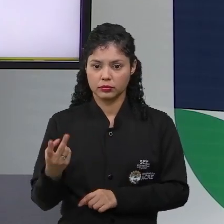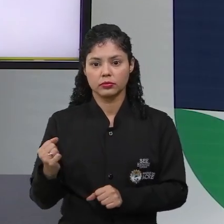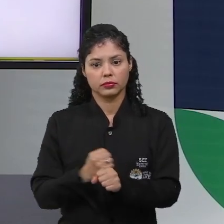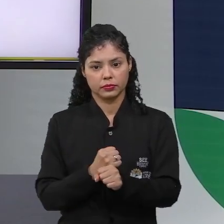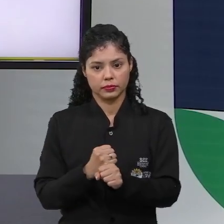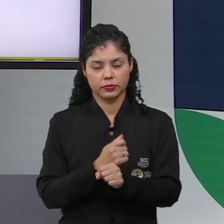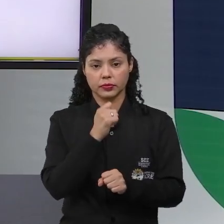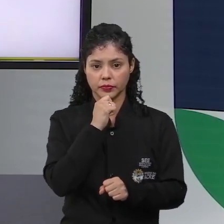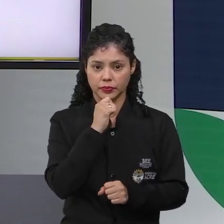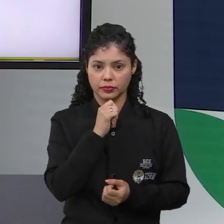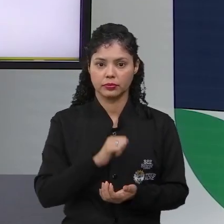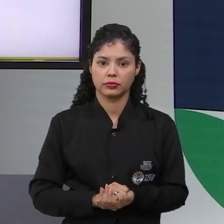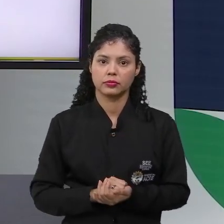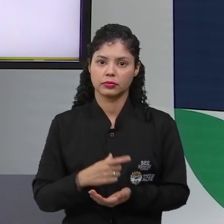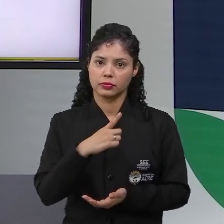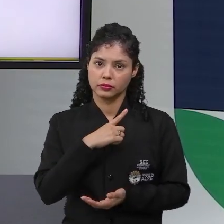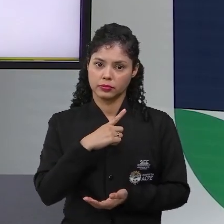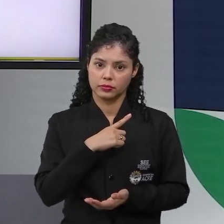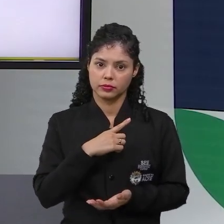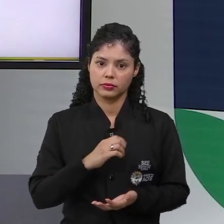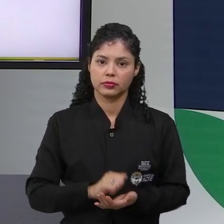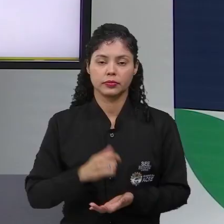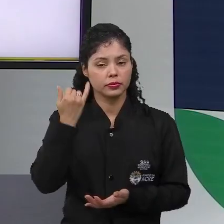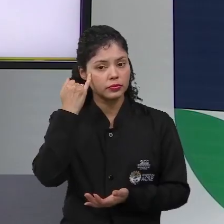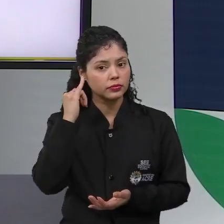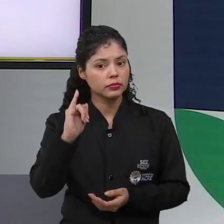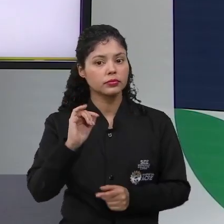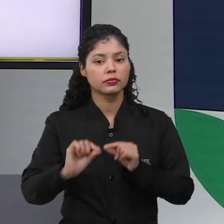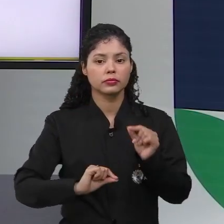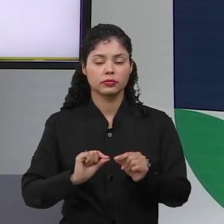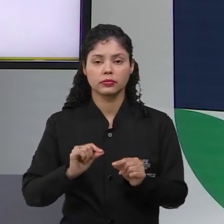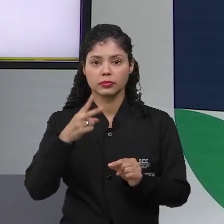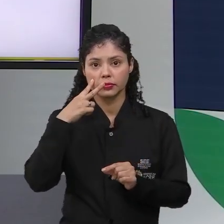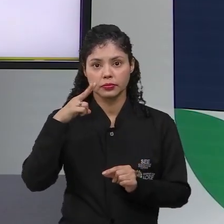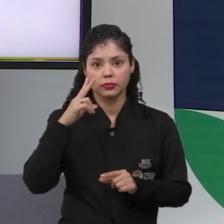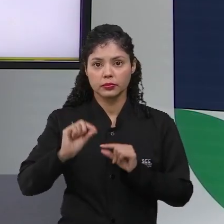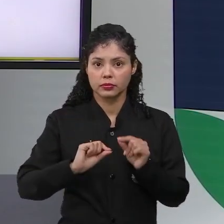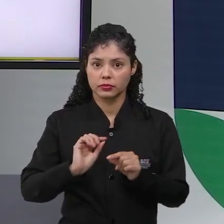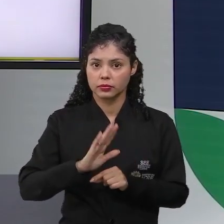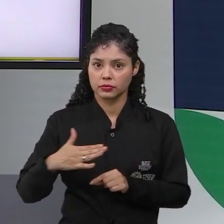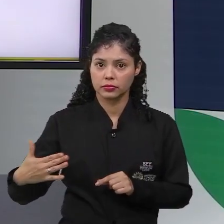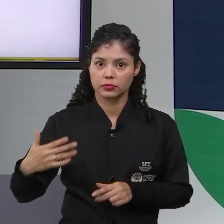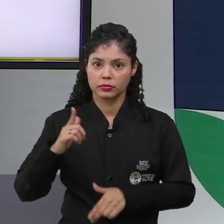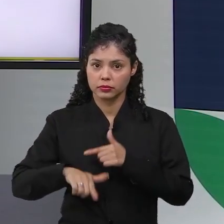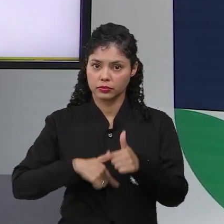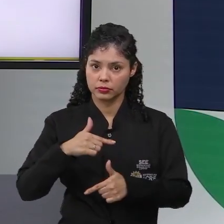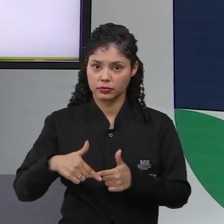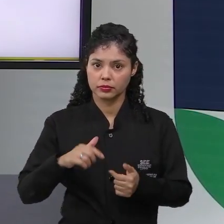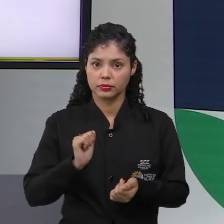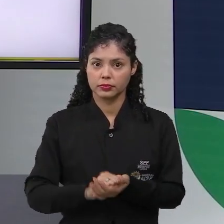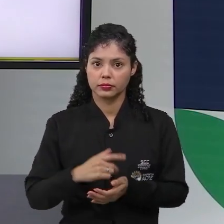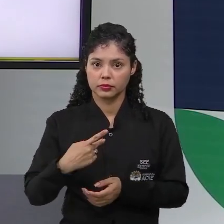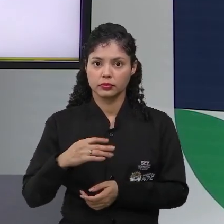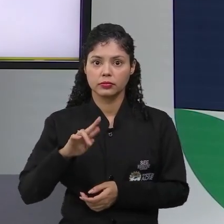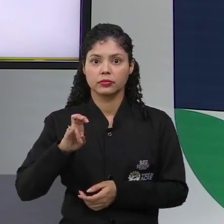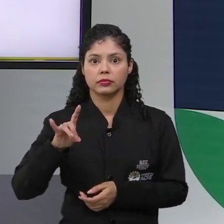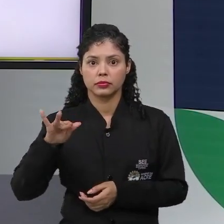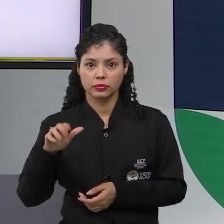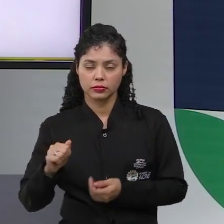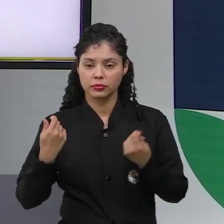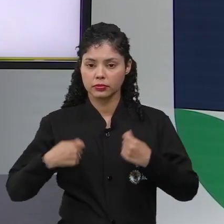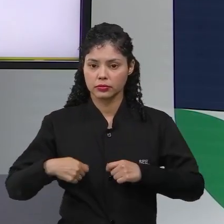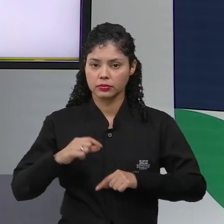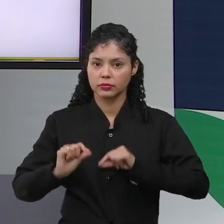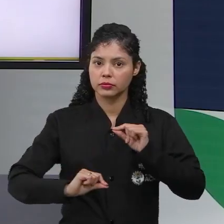anos. Então, a ideia é que você observe que quando você estiver trabalhando com potências, às vezes é